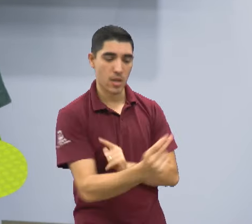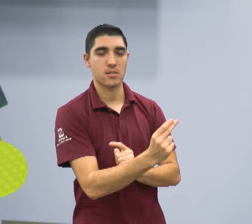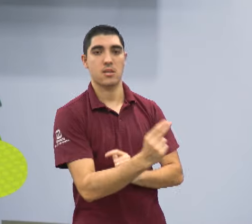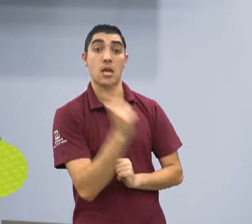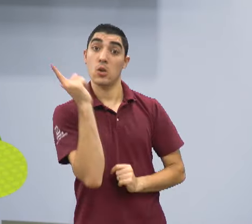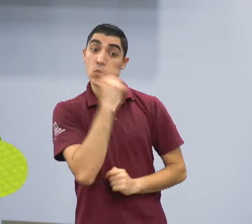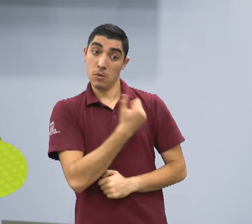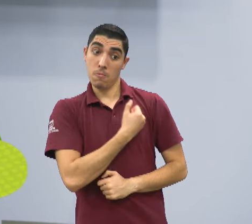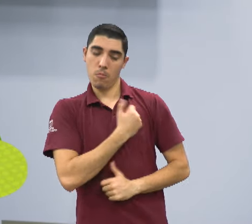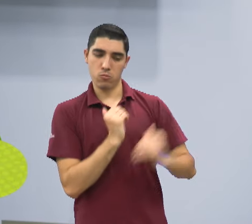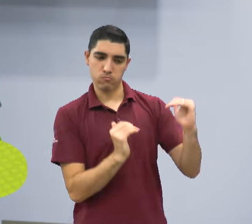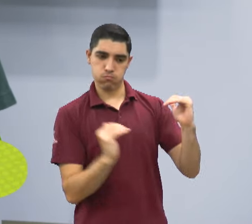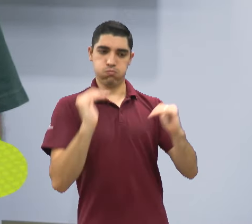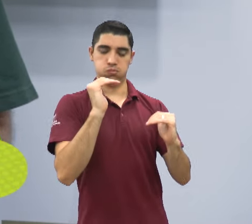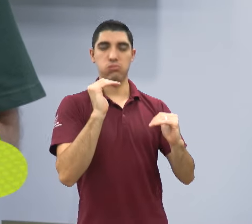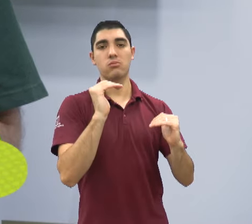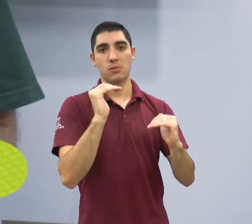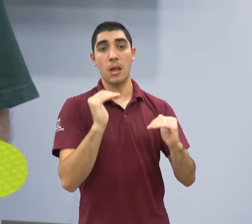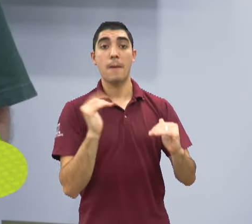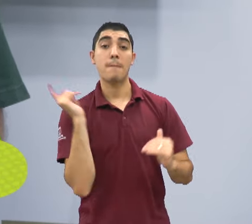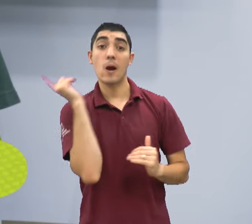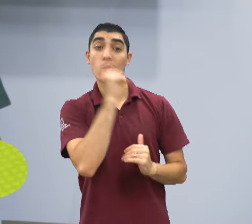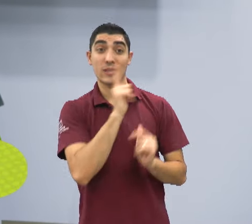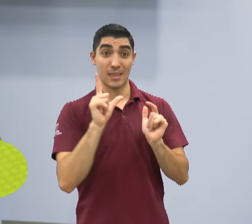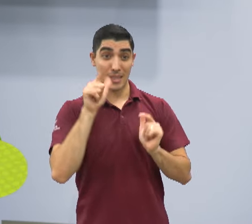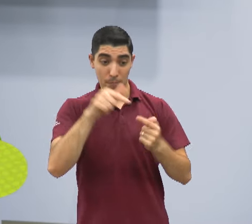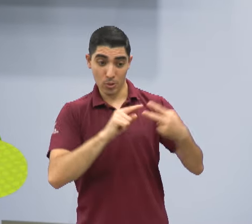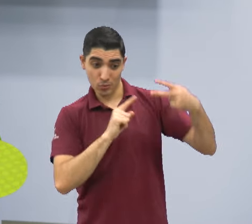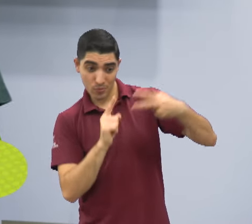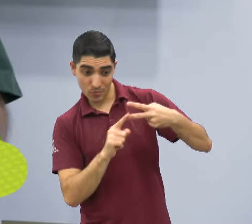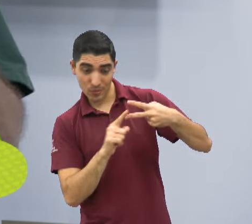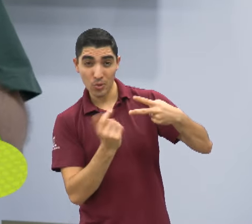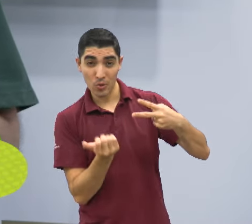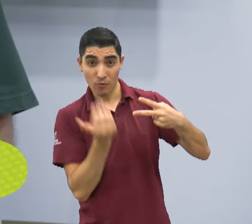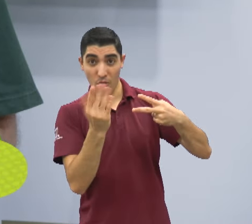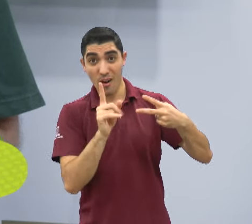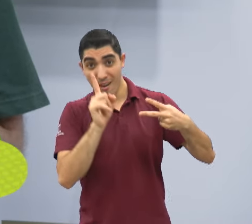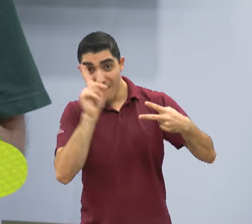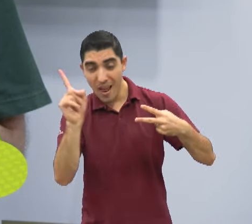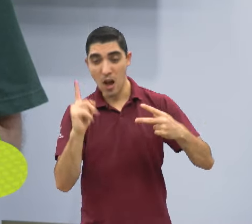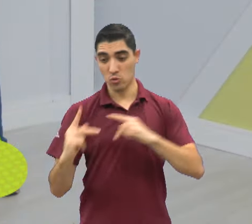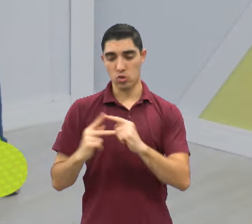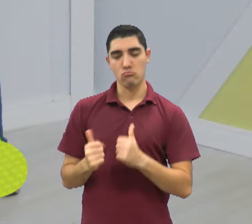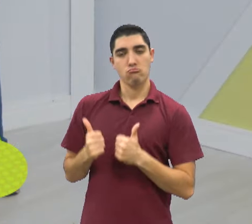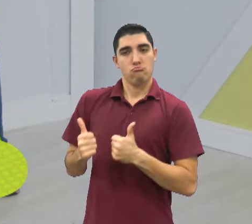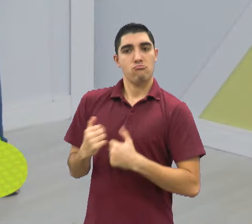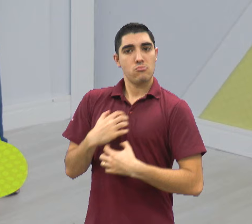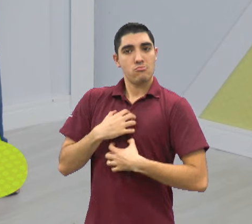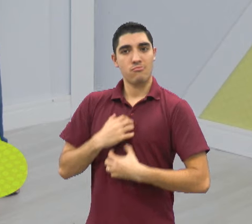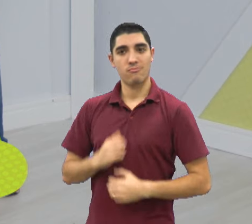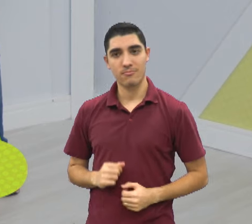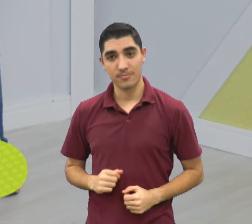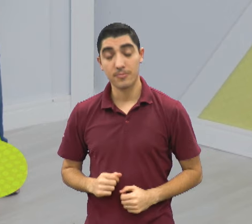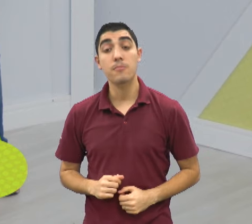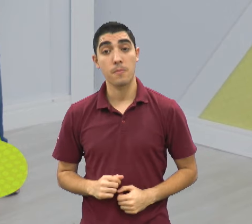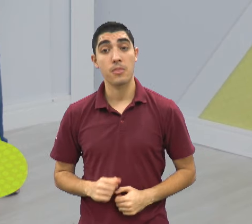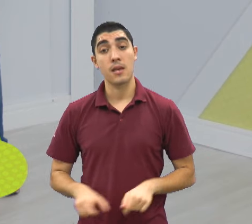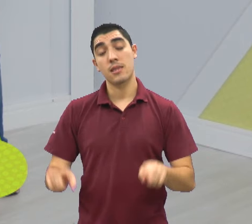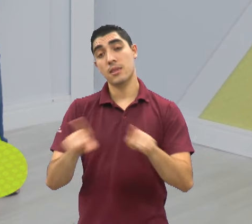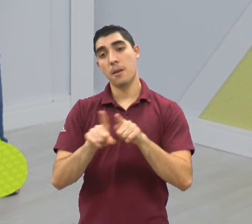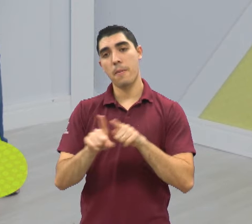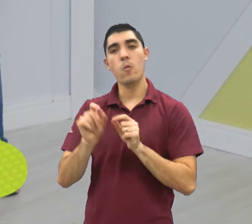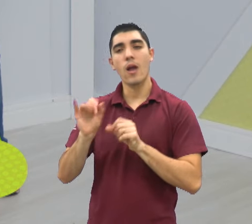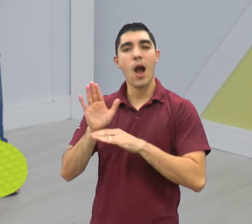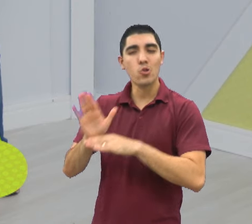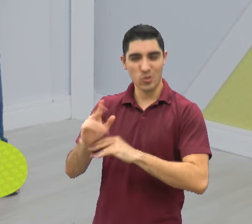primeiro jogo na Arena Farmaconde para levar o segundo jogo aí com a moral lá em cima. Um retrospecto também favorável à equipe do São José,